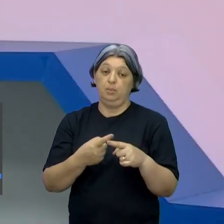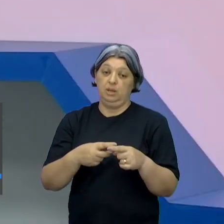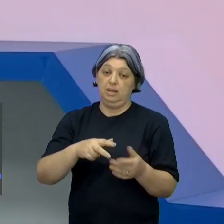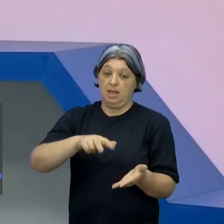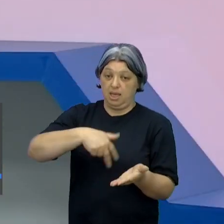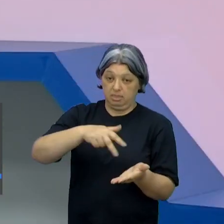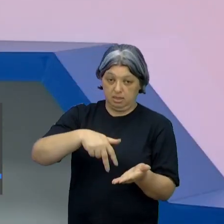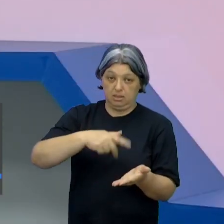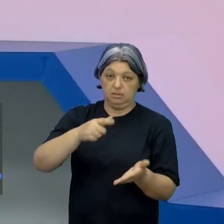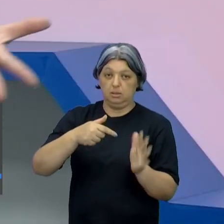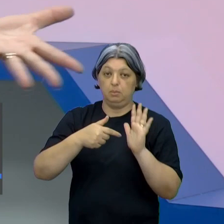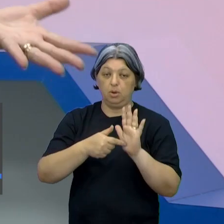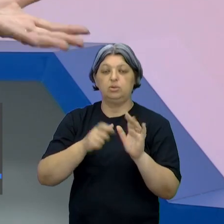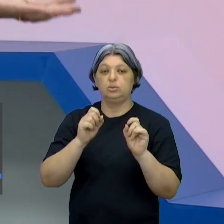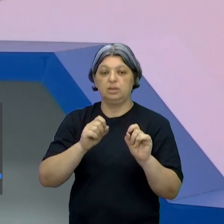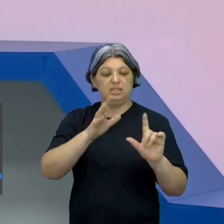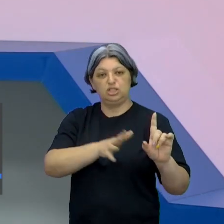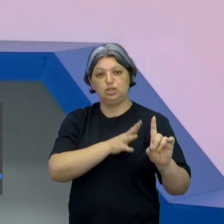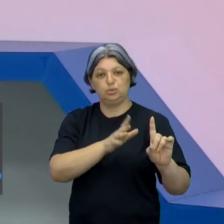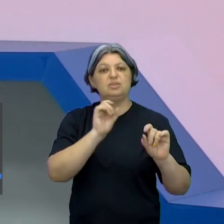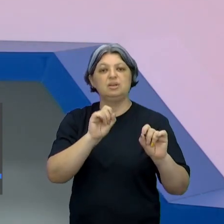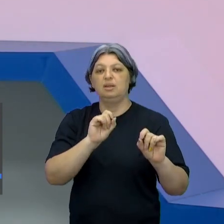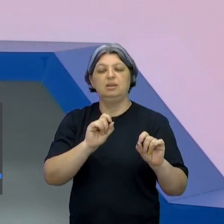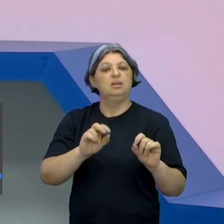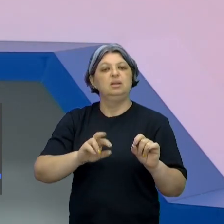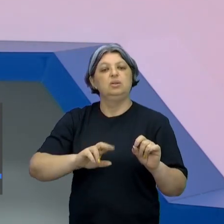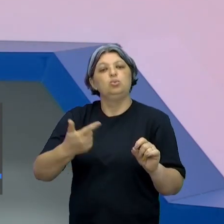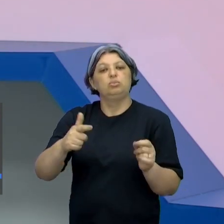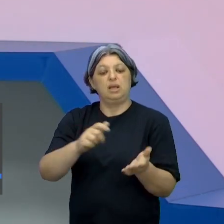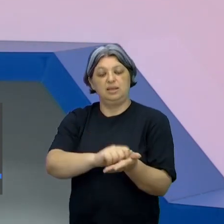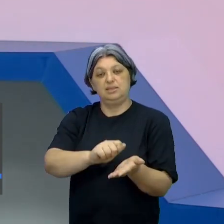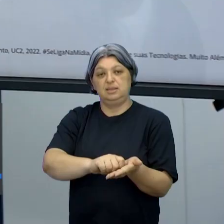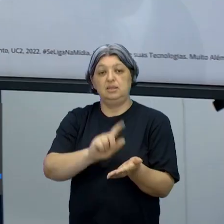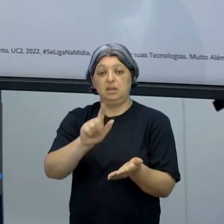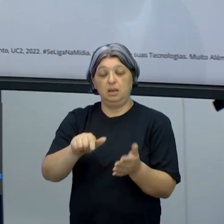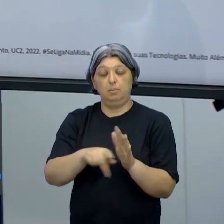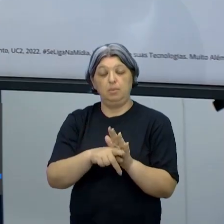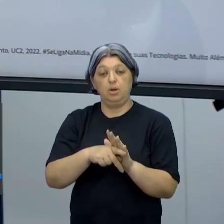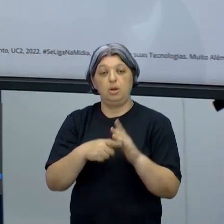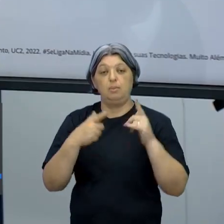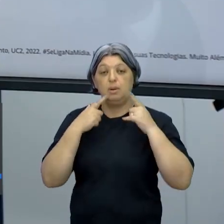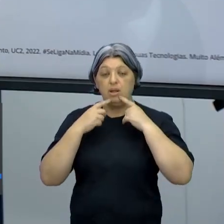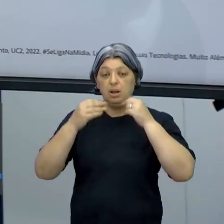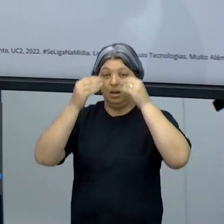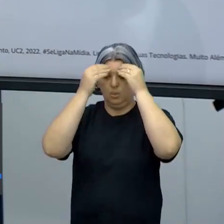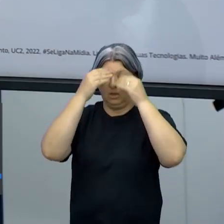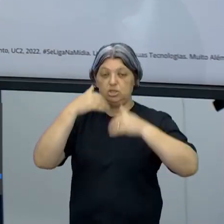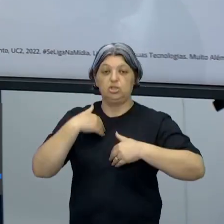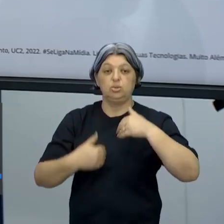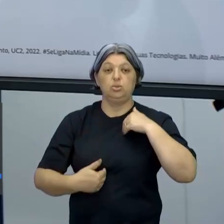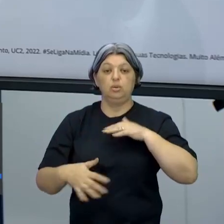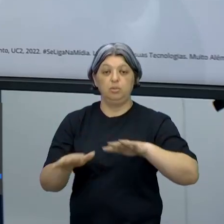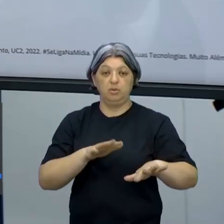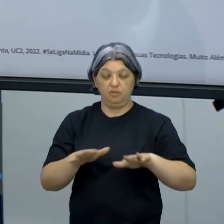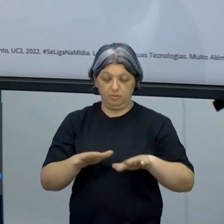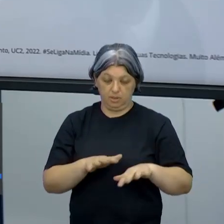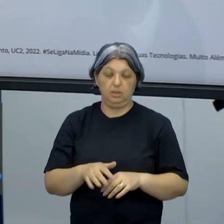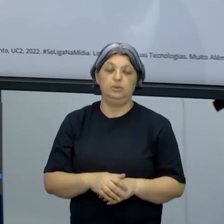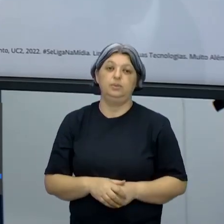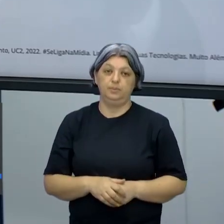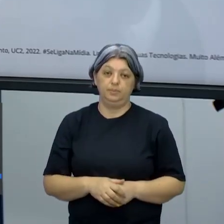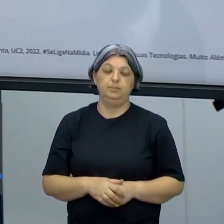ela apresenta um discurso que não é escrito, por exemplo. Sim, a linguagem corporal, né, ali acontecendo, sempre alinhada com os